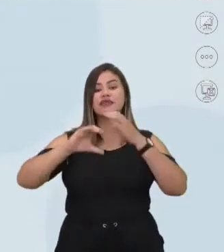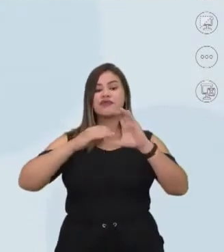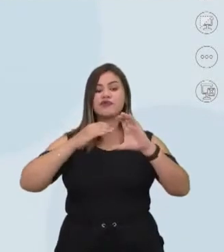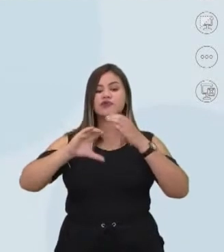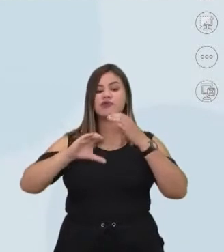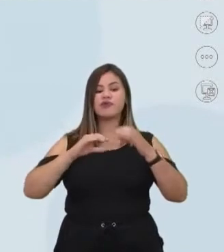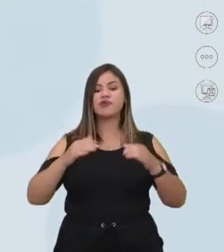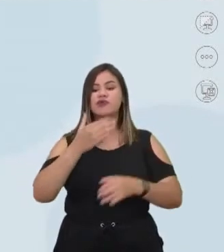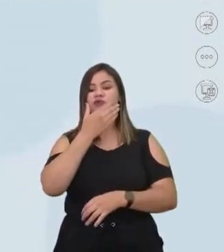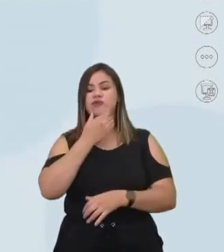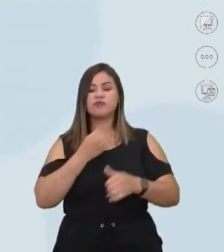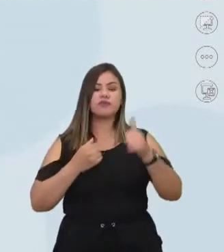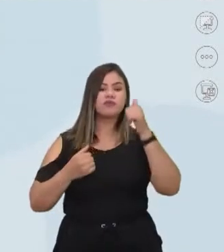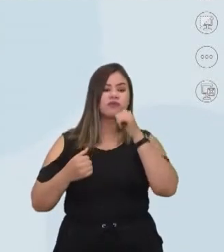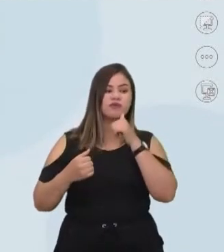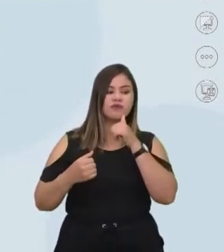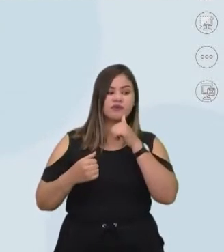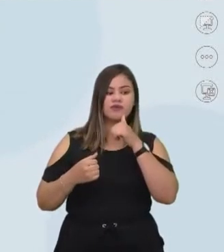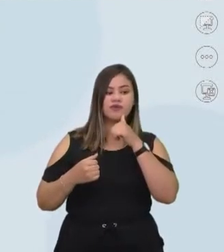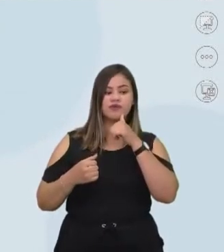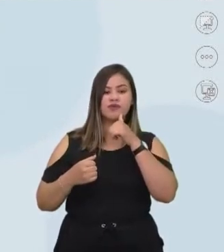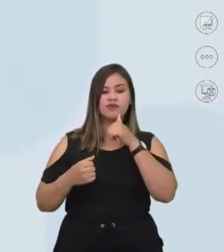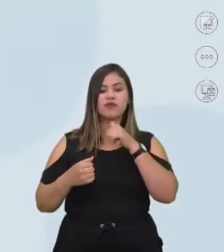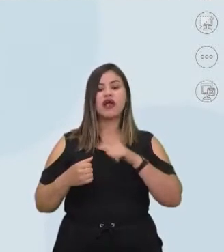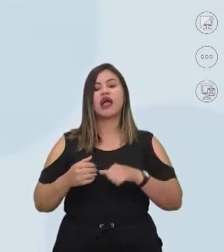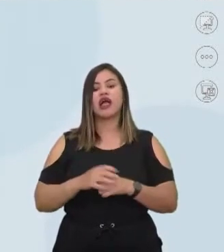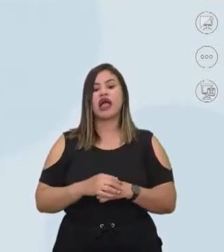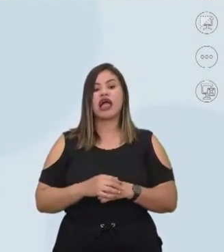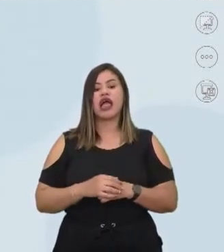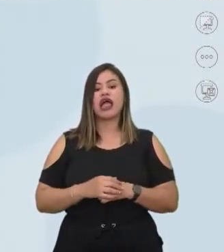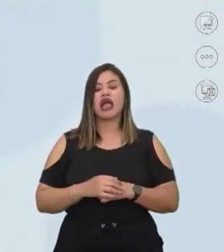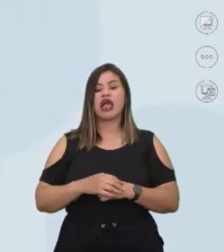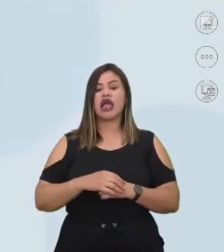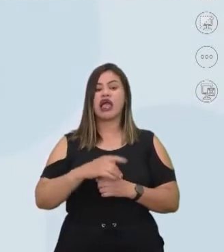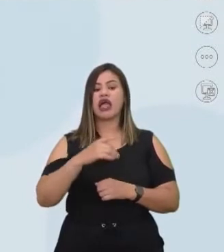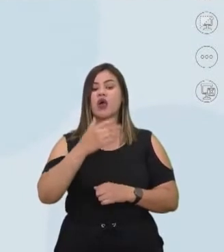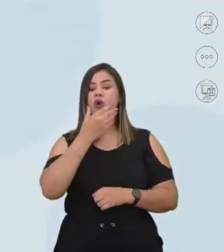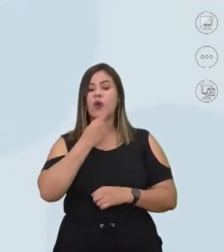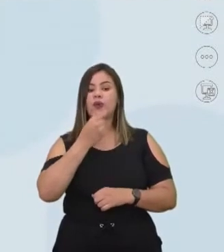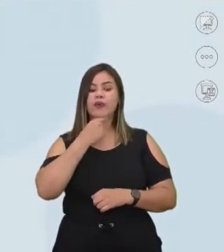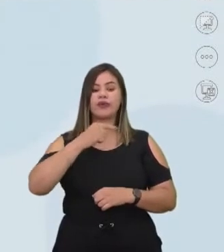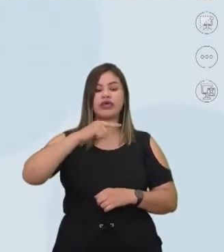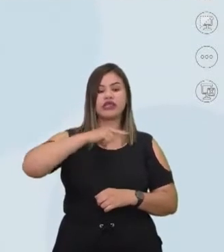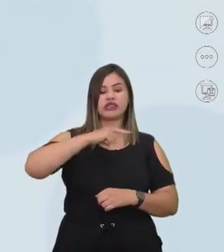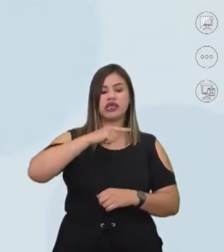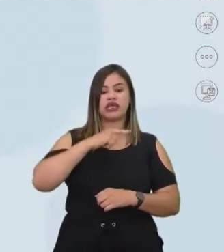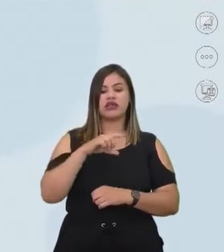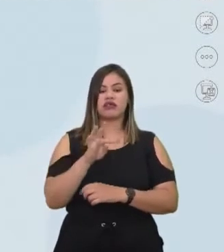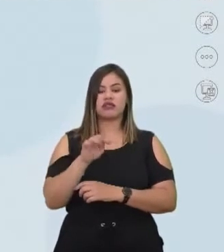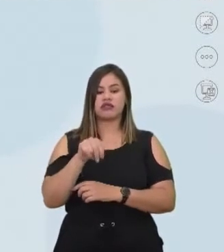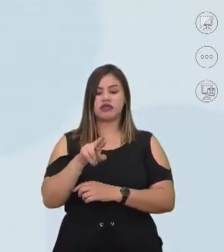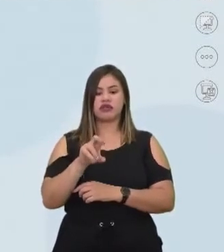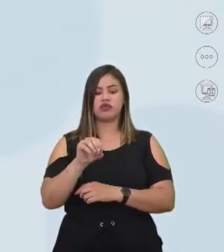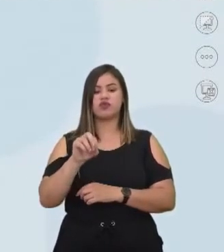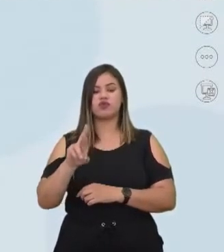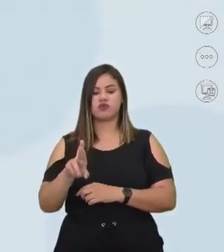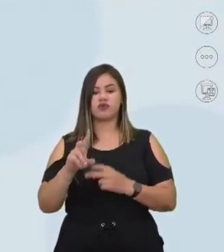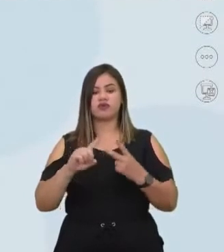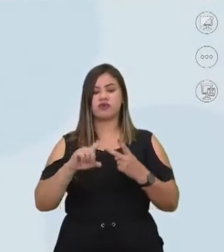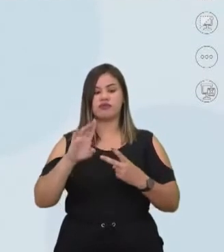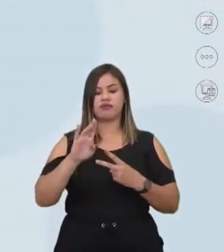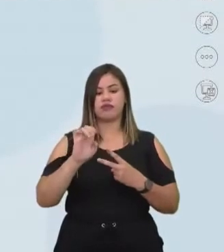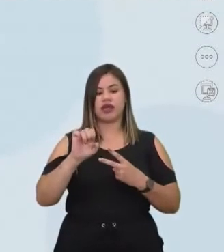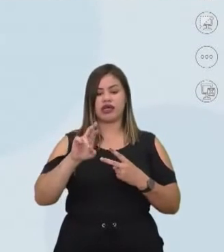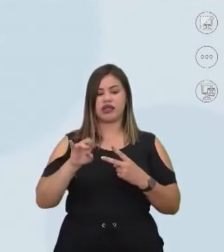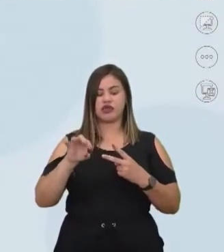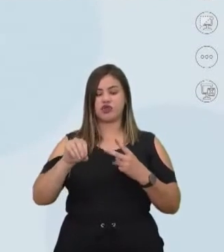né? E feminino, eles se subdividem em algumas categorias. Para homens, nós temos tenor, barítono e baixo. O tenor é a